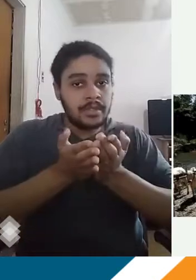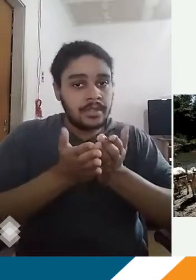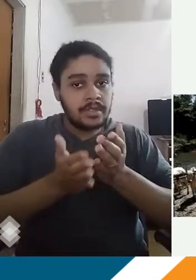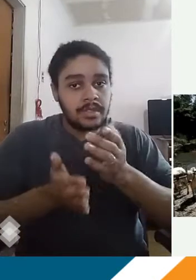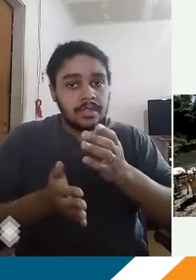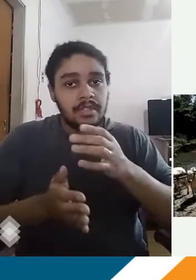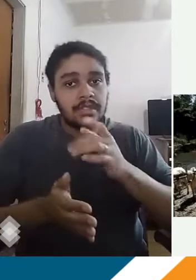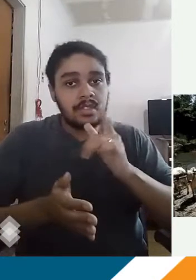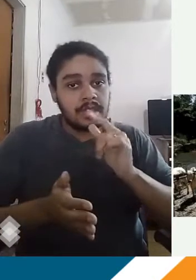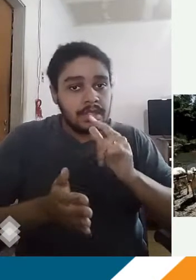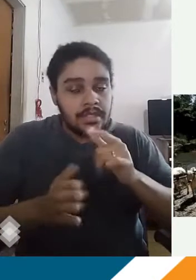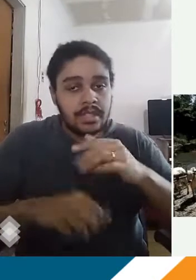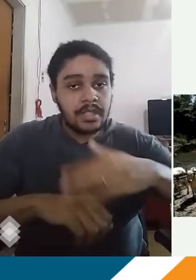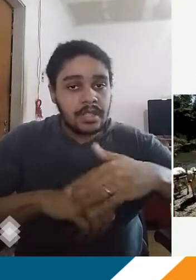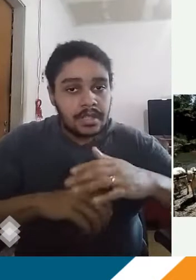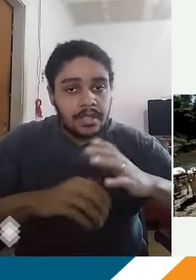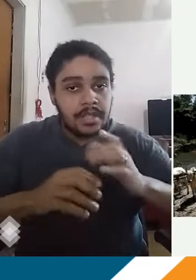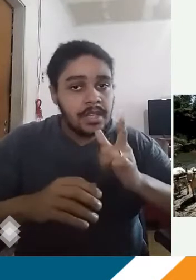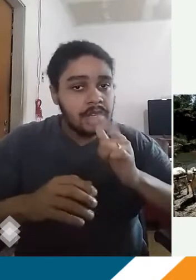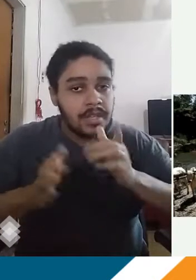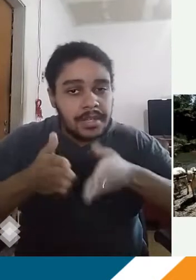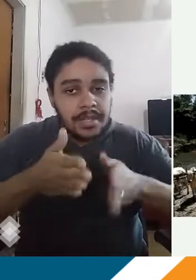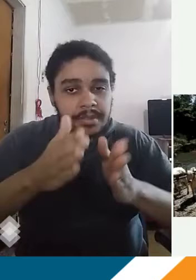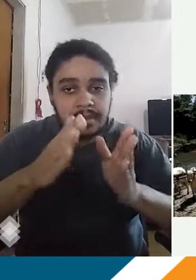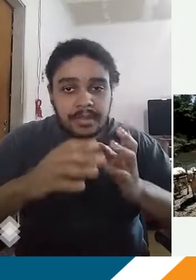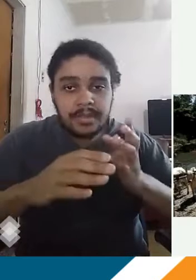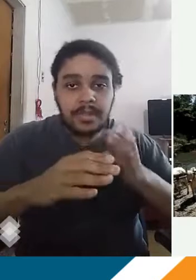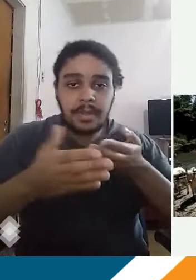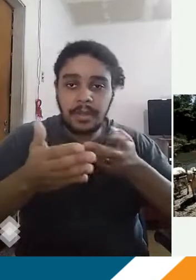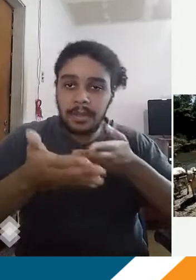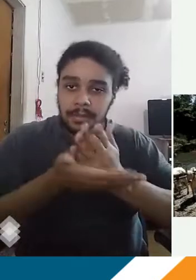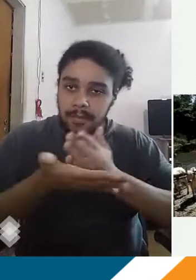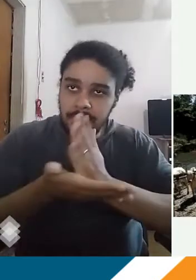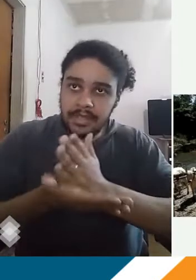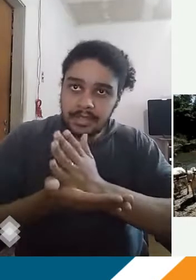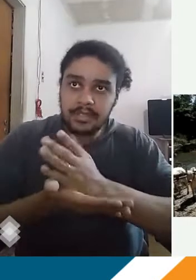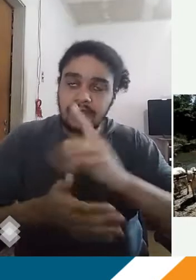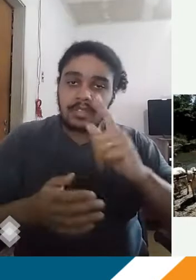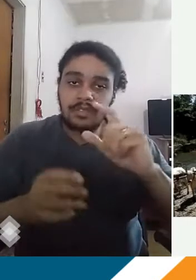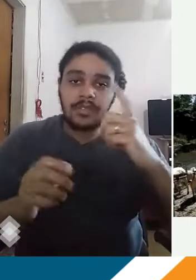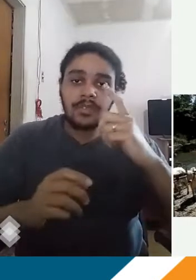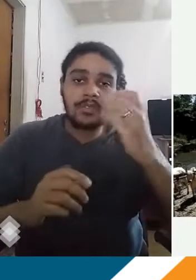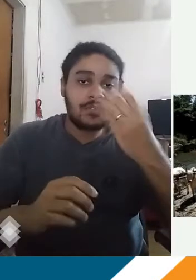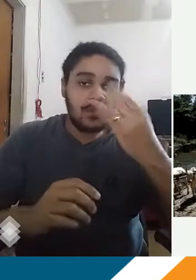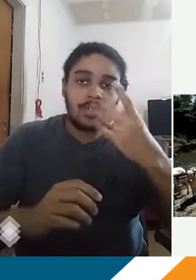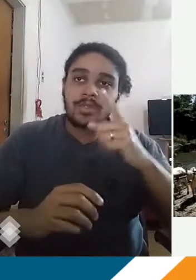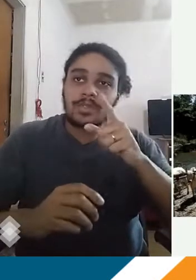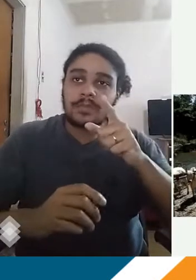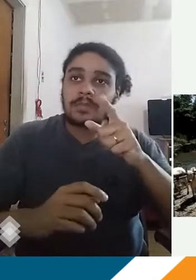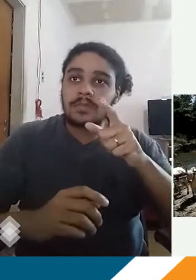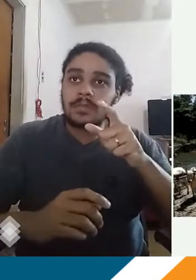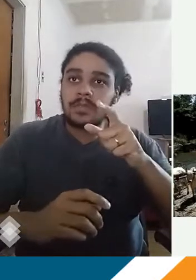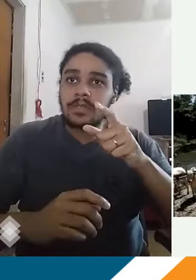Transhumância, a pintura do Porto Finale retirante, representando o êxodo rural, a Ansiedade, liquidez, a foto aí